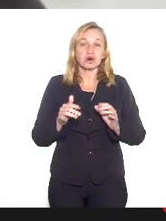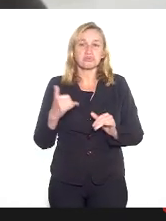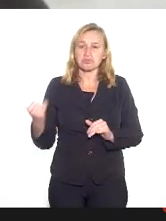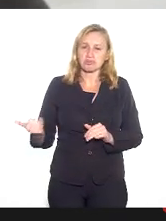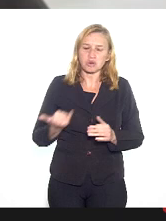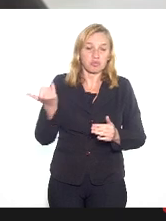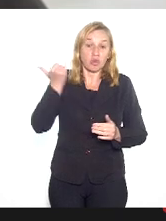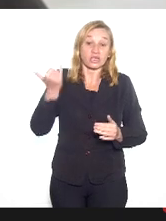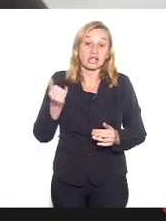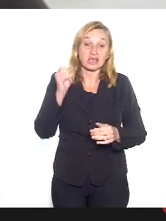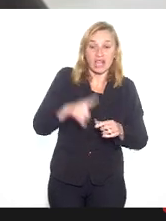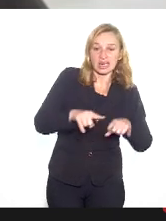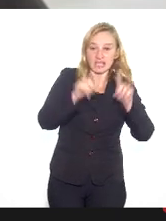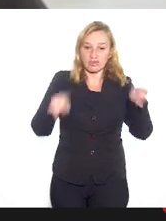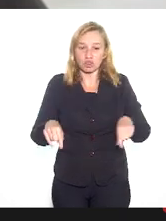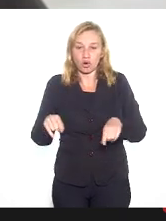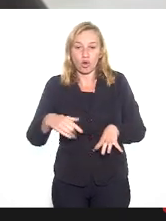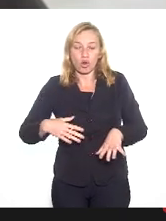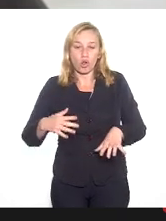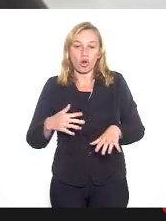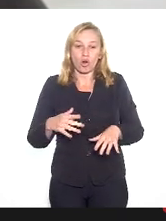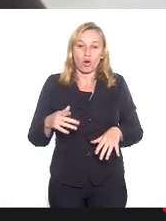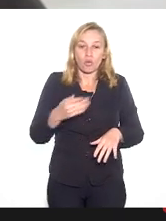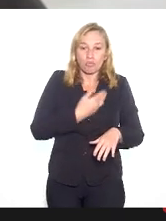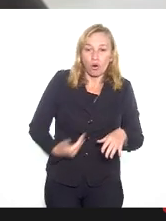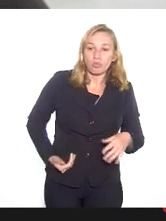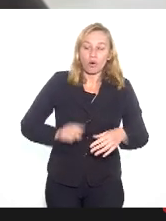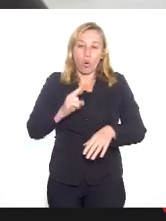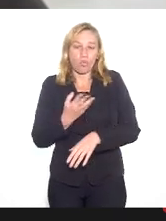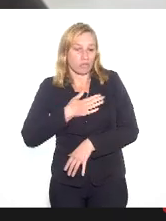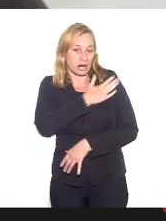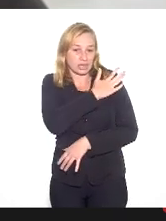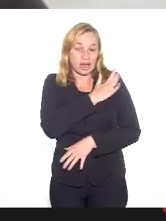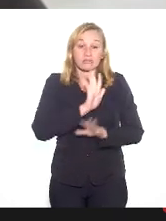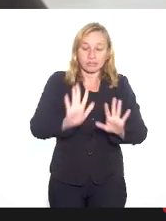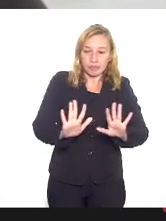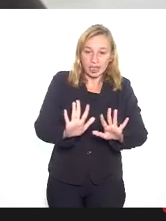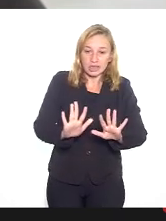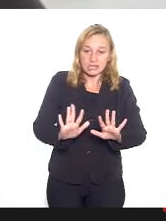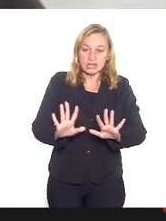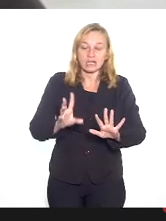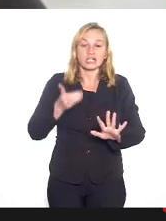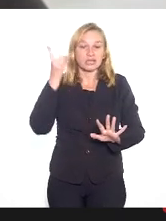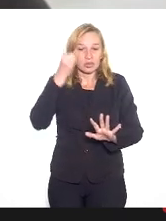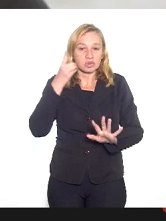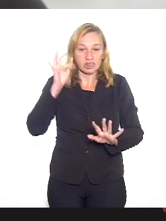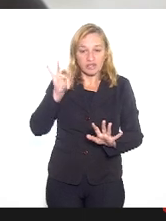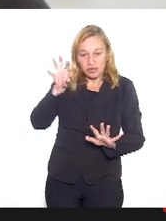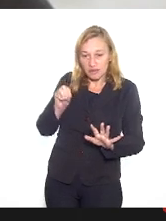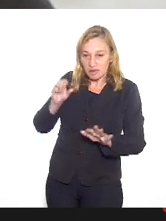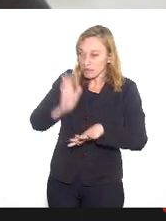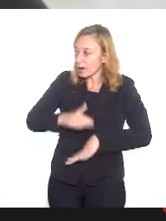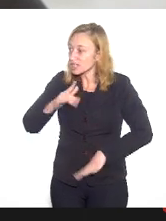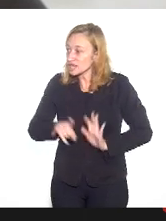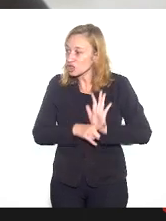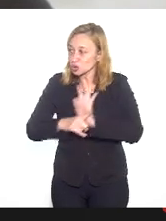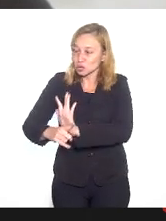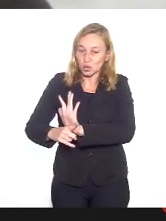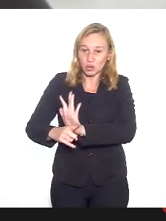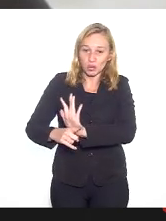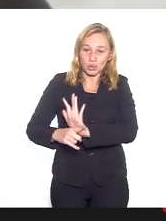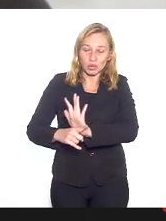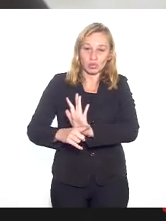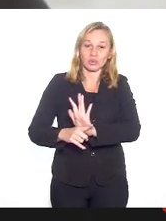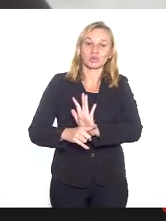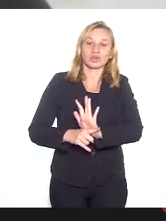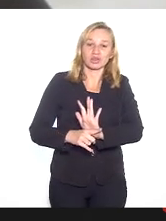militares. Mas o deputado Flávio Serafini foi o deputado que mais acrescentou, que mais trouxe conteúdo